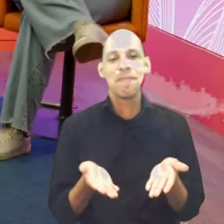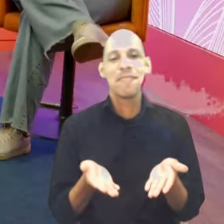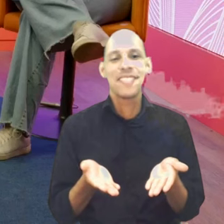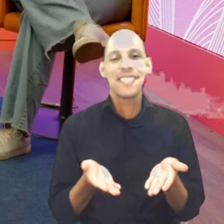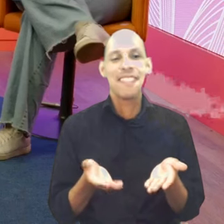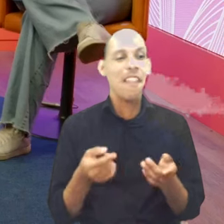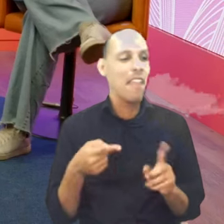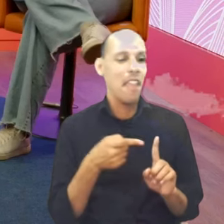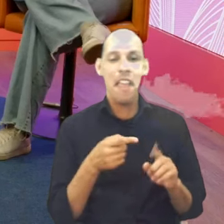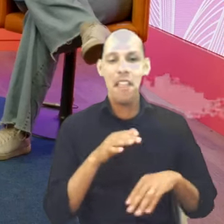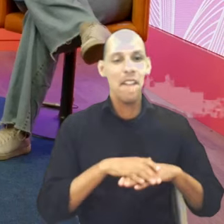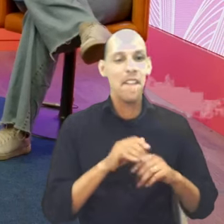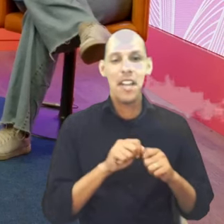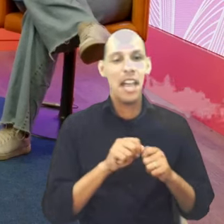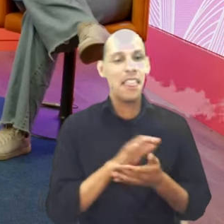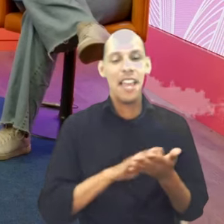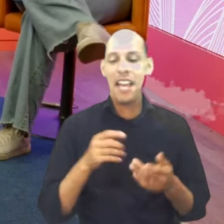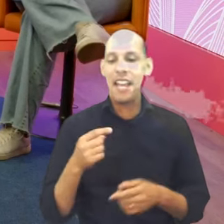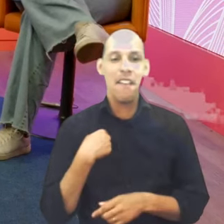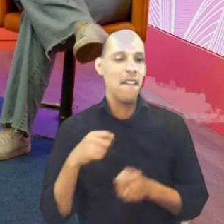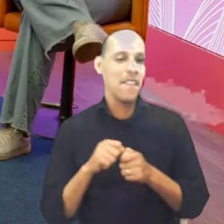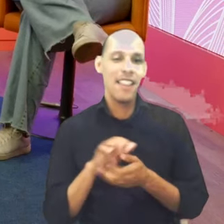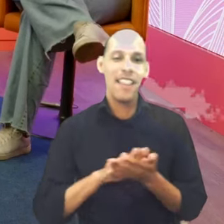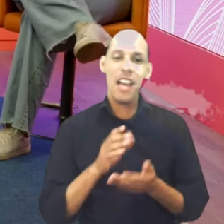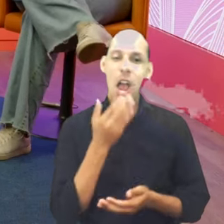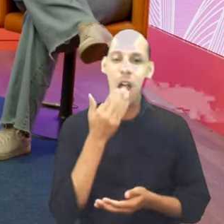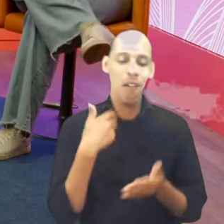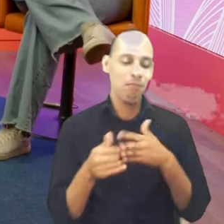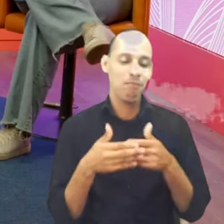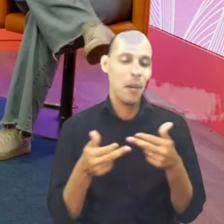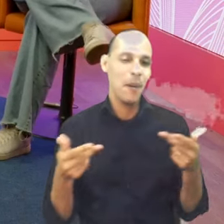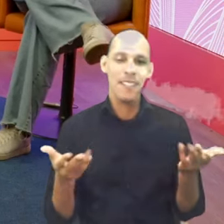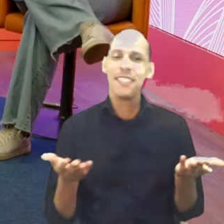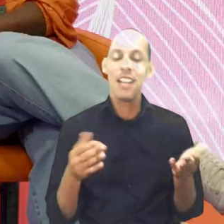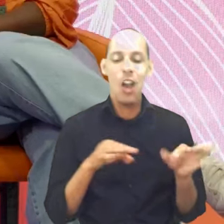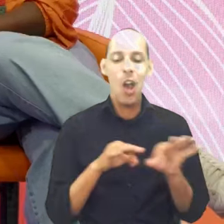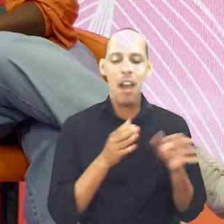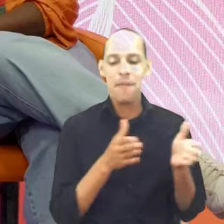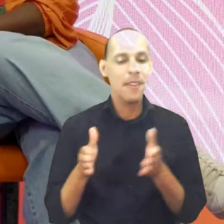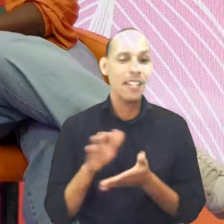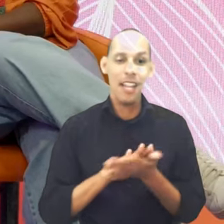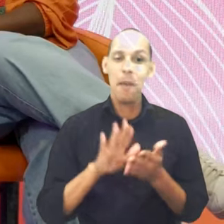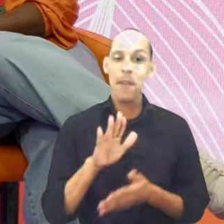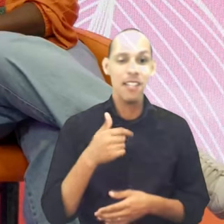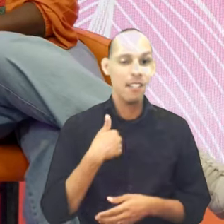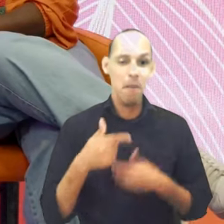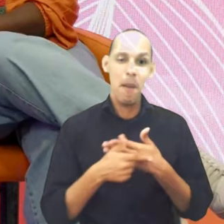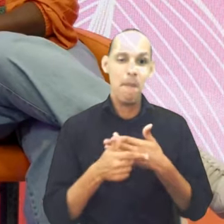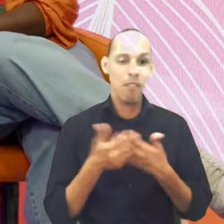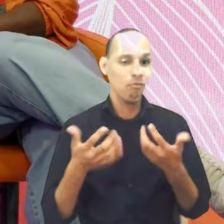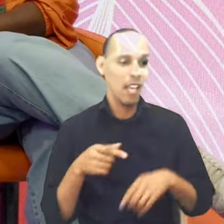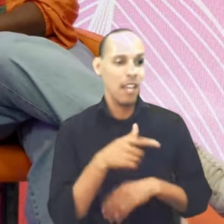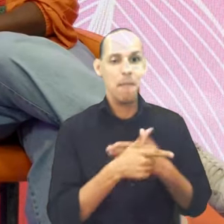bandeja. Também, ele não faz, eu não faço, a gente come besteira. Então, assim, não é organizado, mas assim, eu também não quero esse papel pra mim. Ele não quer